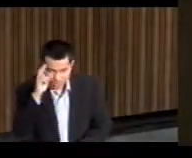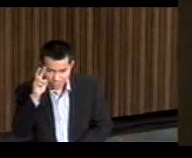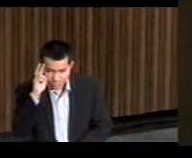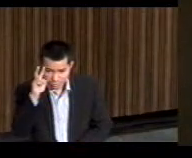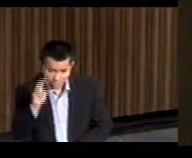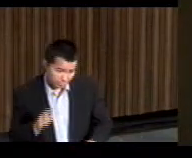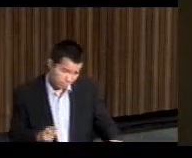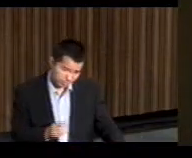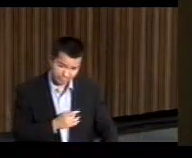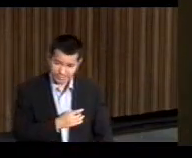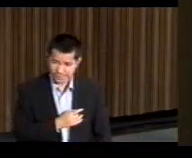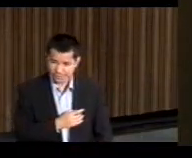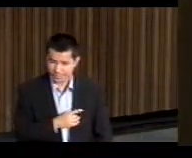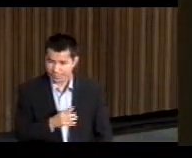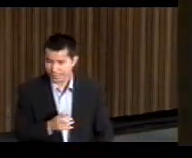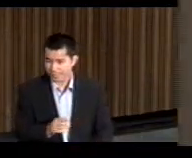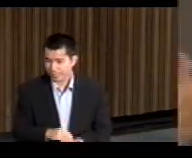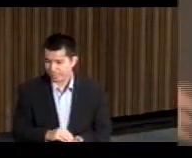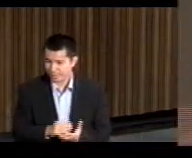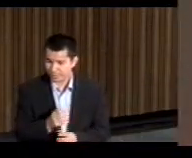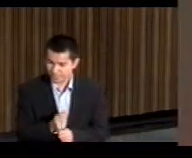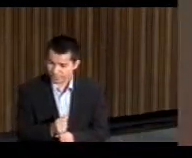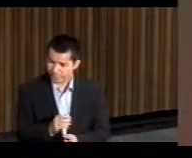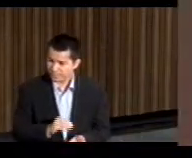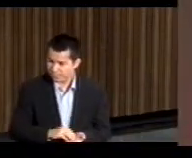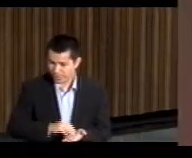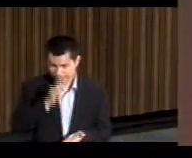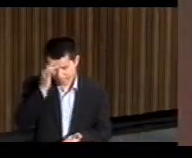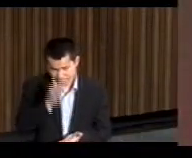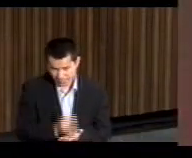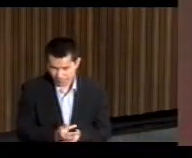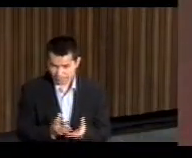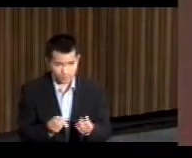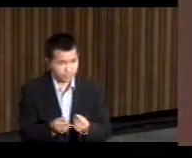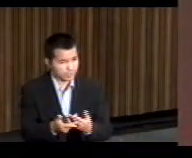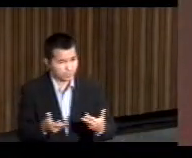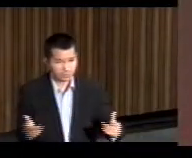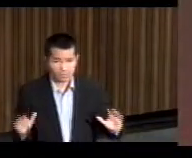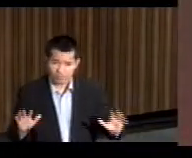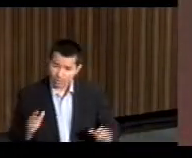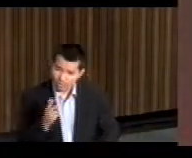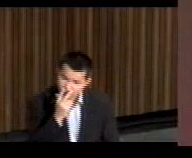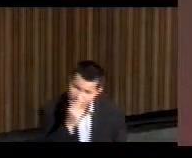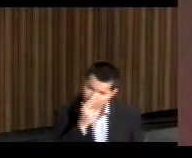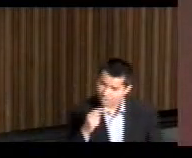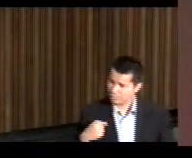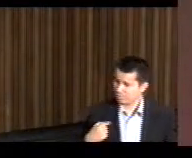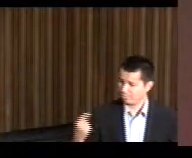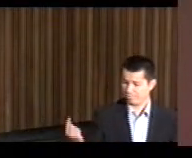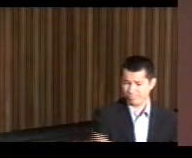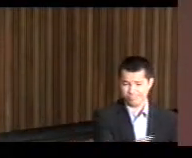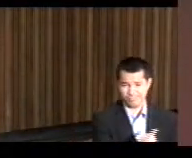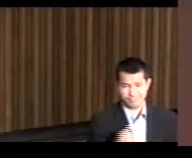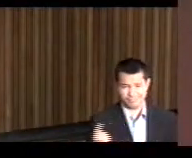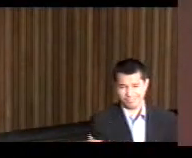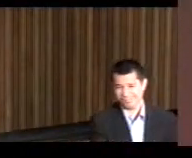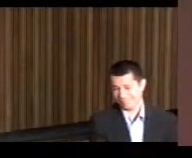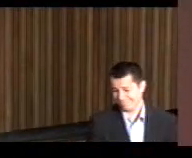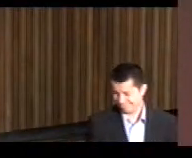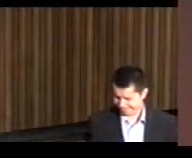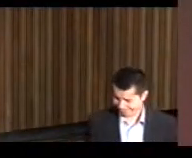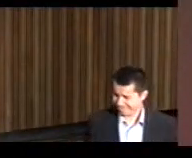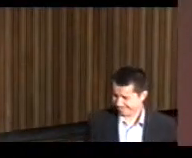estudar melhor depois, do coração de Abraão, no meio da troca dos nomes, porque Deus